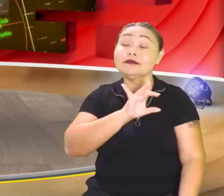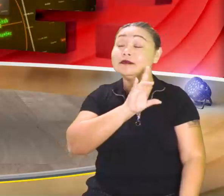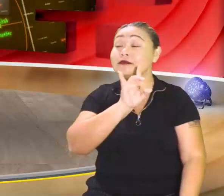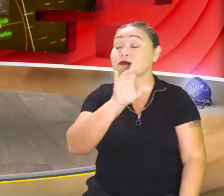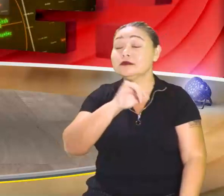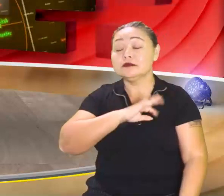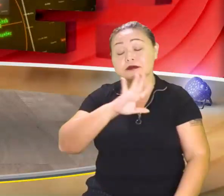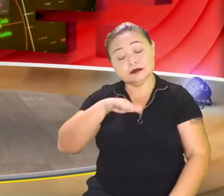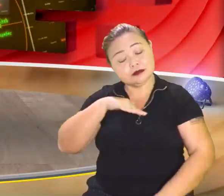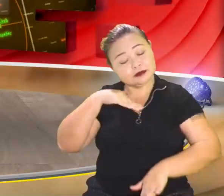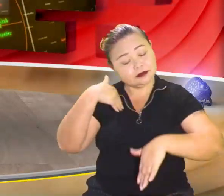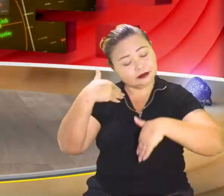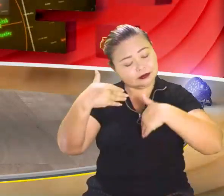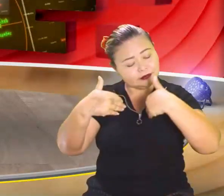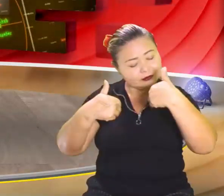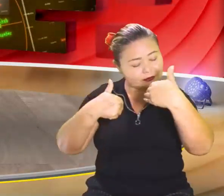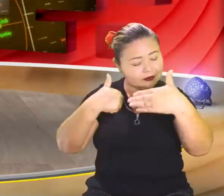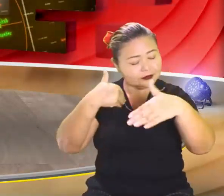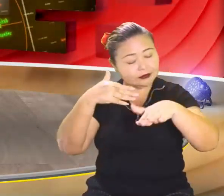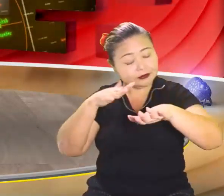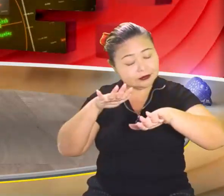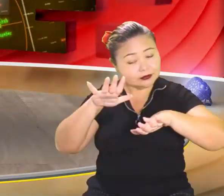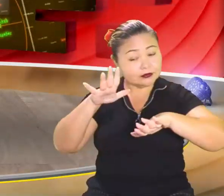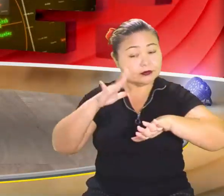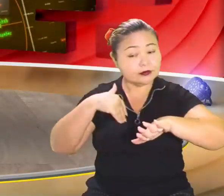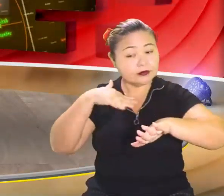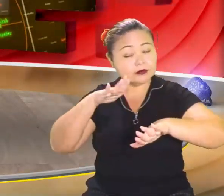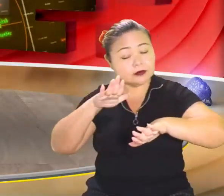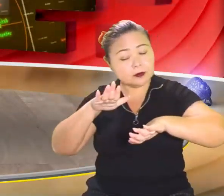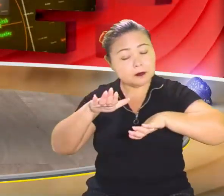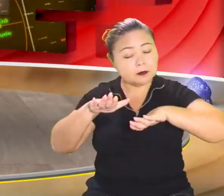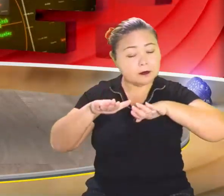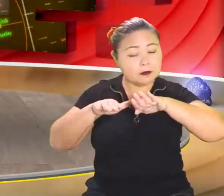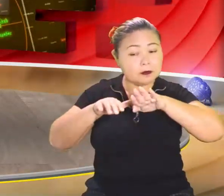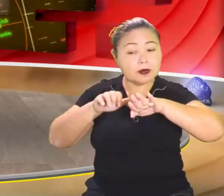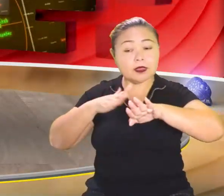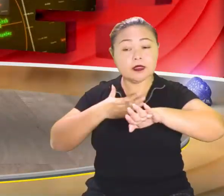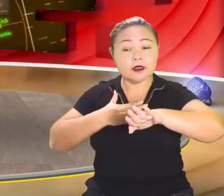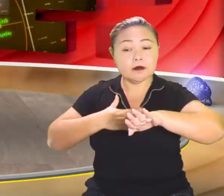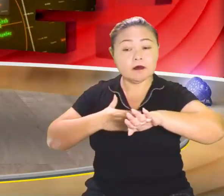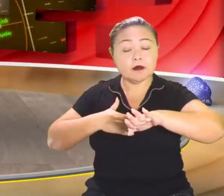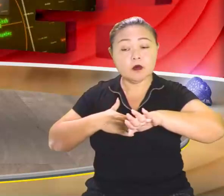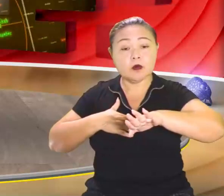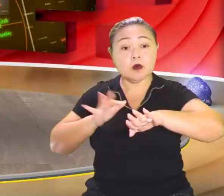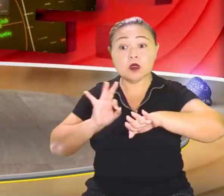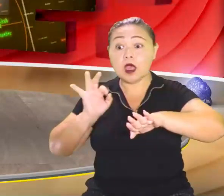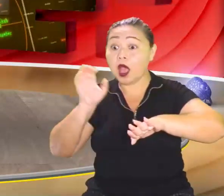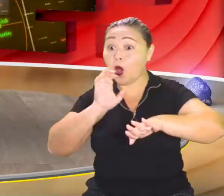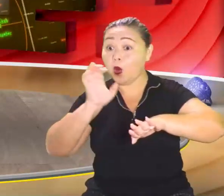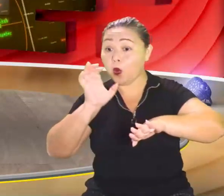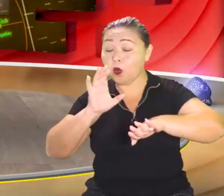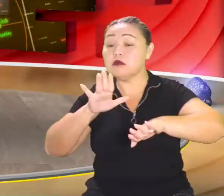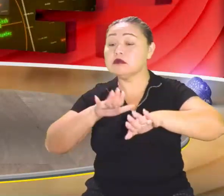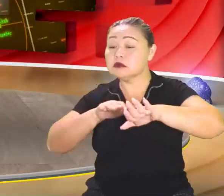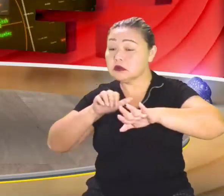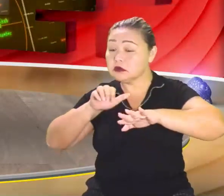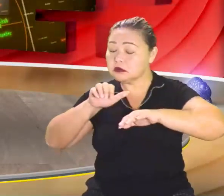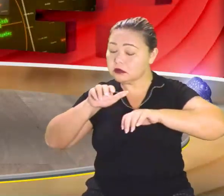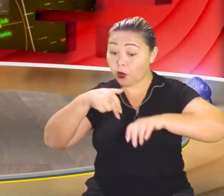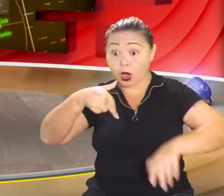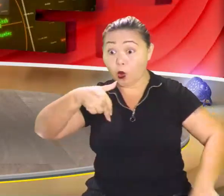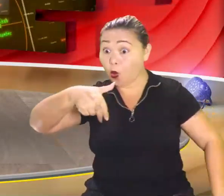dia a gente dá aquele passinho a mais, né? Uma caminhada bem tranquila, né? Aqui não é corrida não, é caminhada,